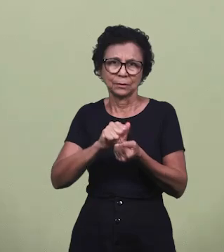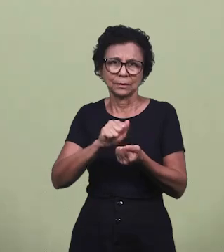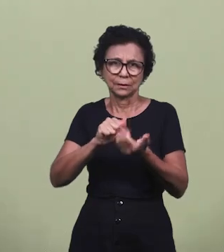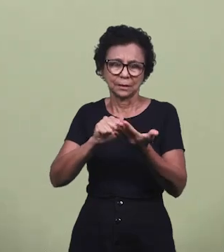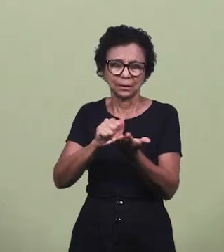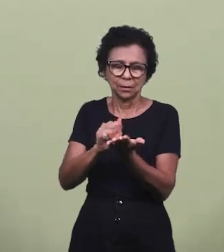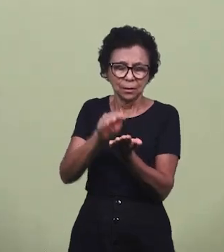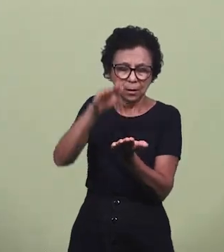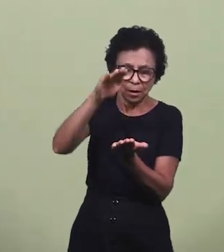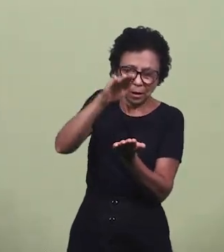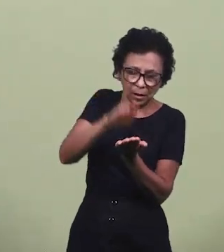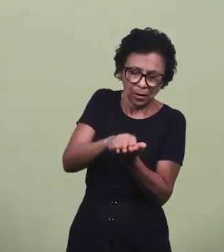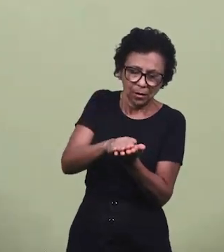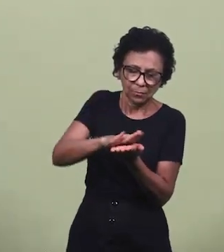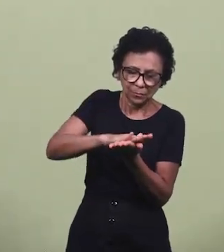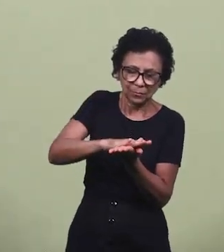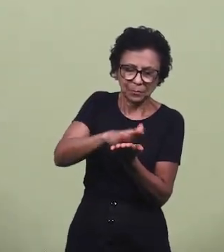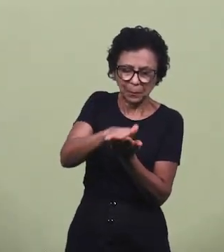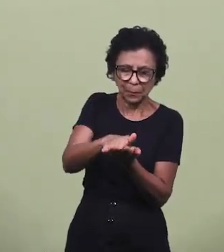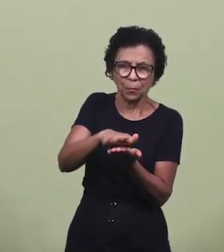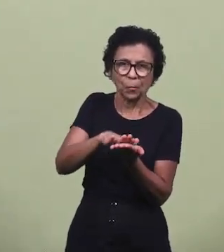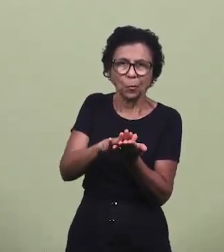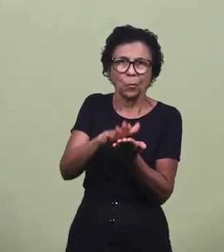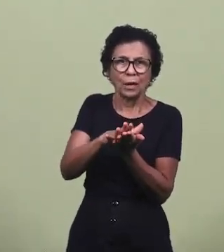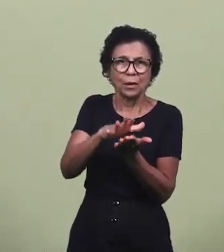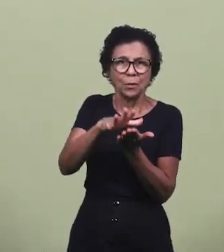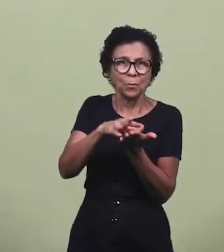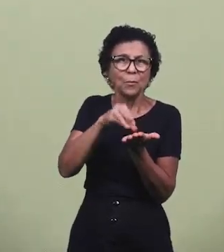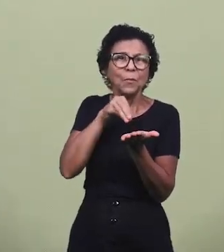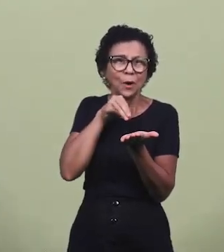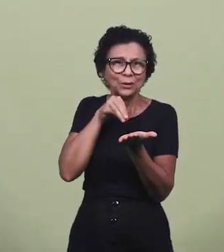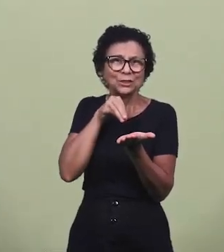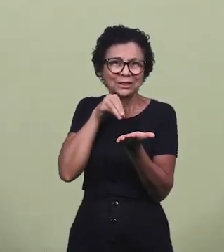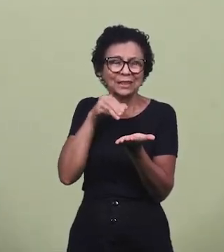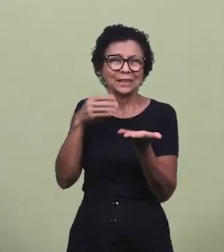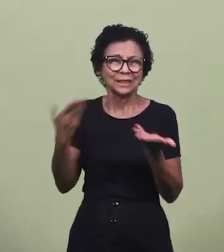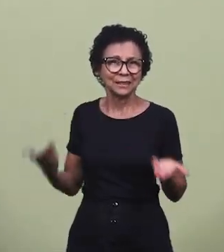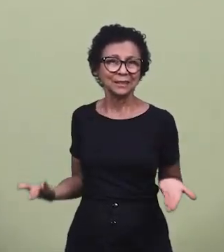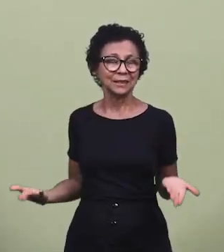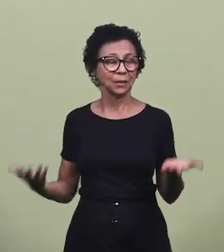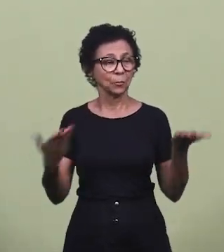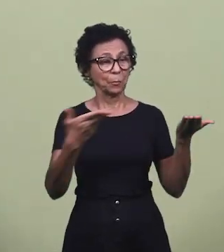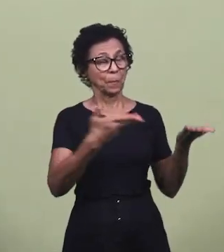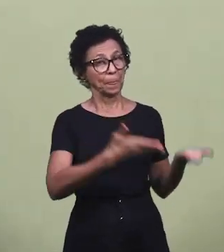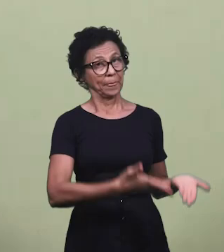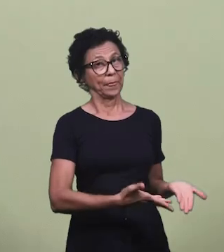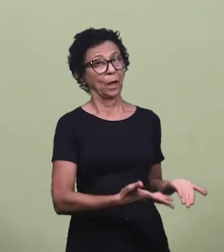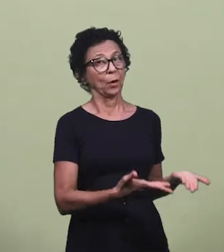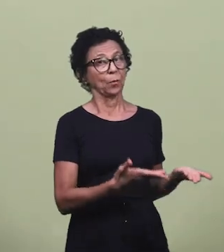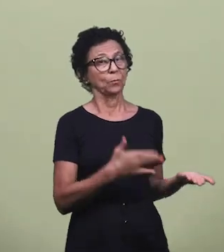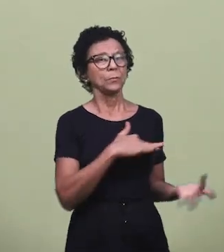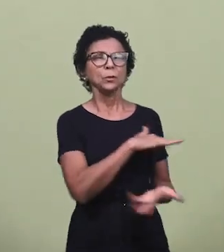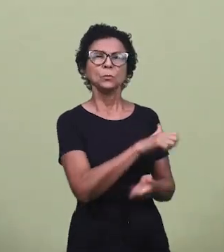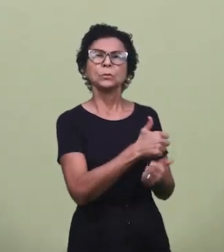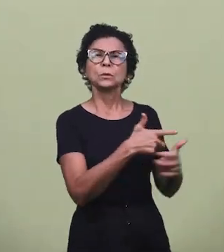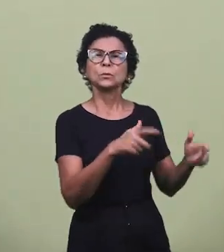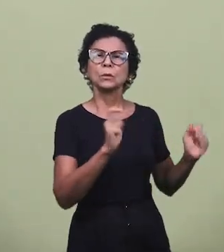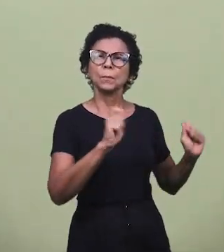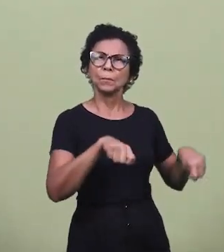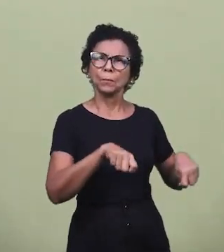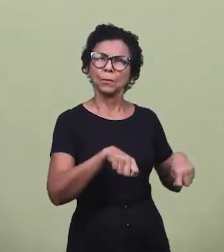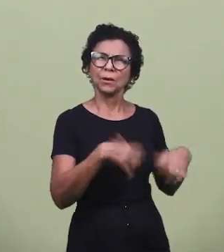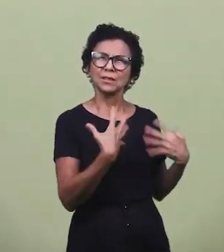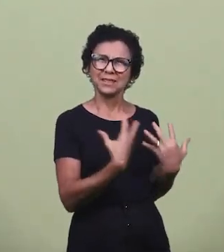desse mundo. Esse mundo tem muita coisa boa para esta vida que eu posso colocar em prática. Na